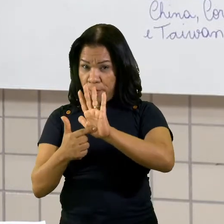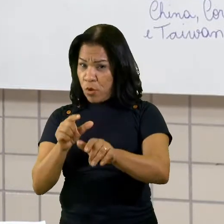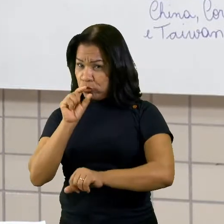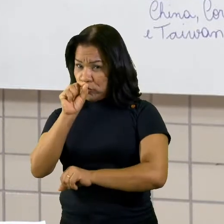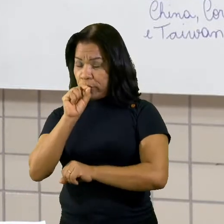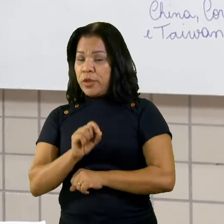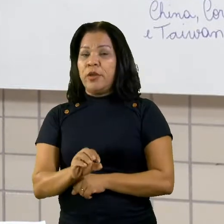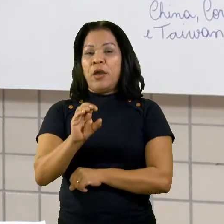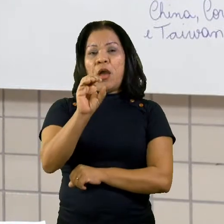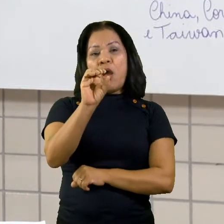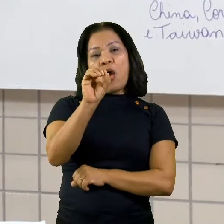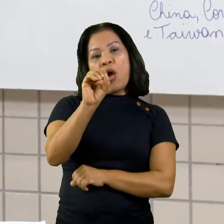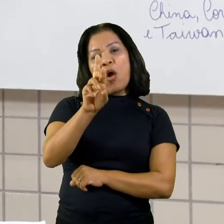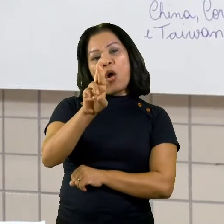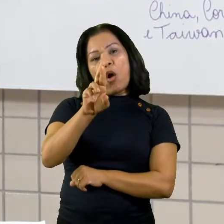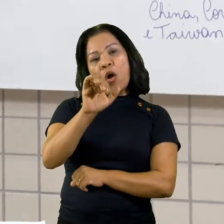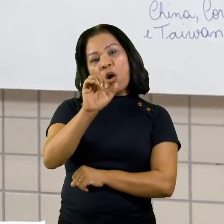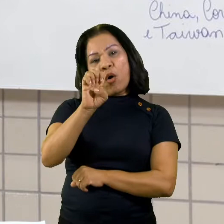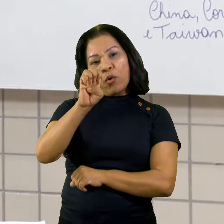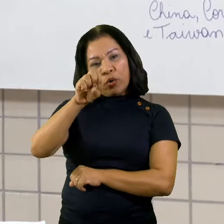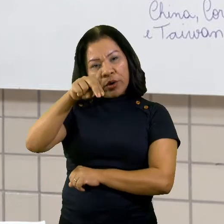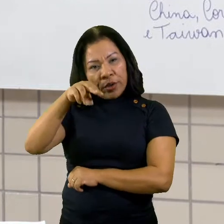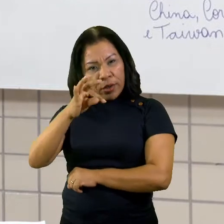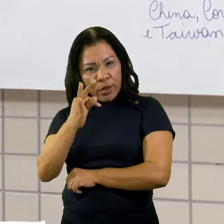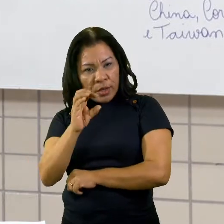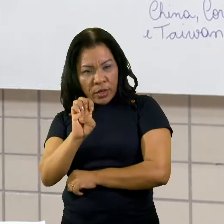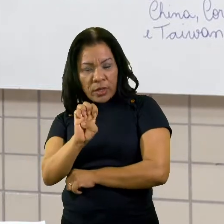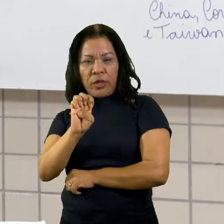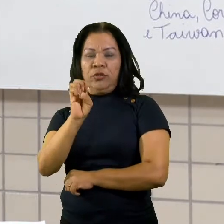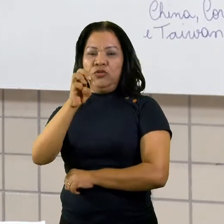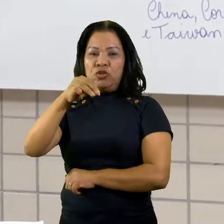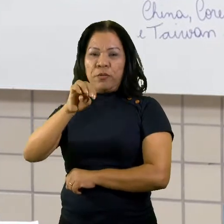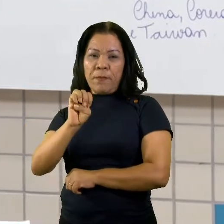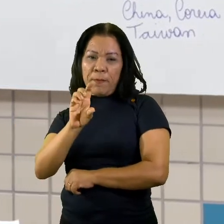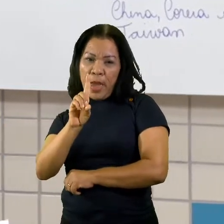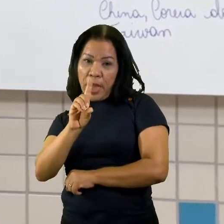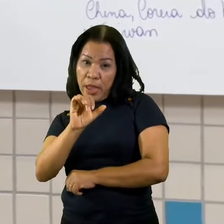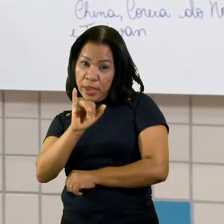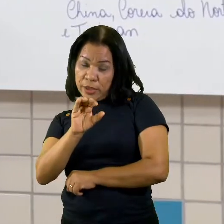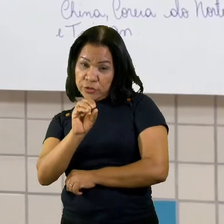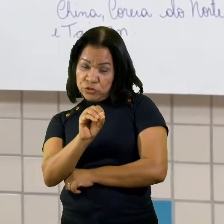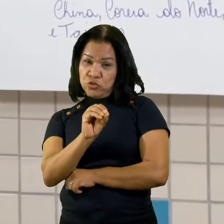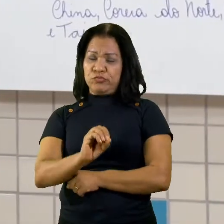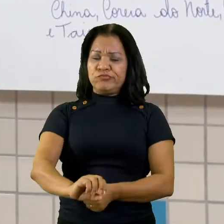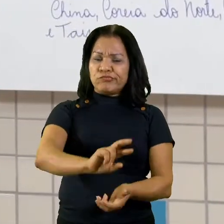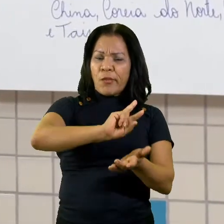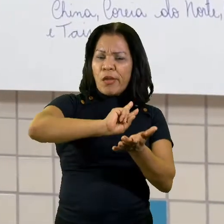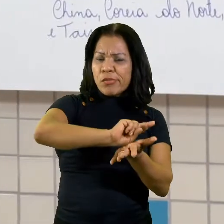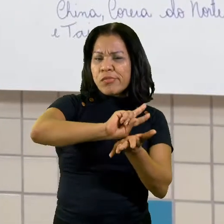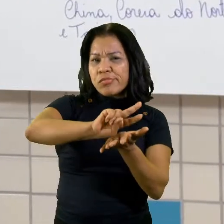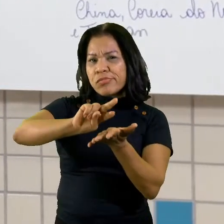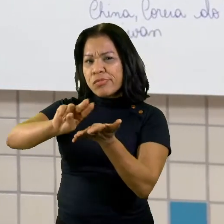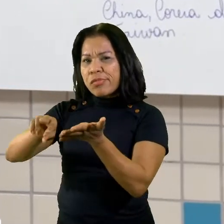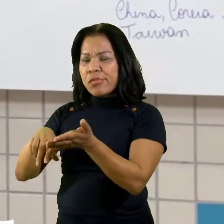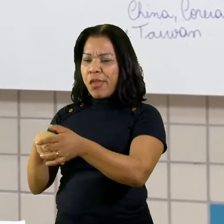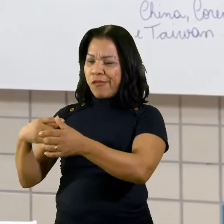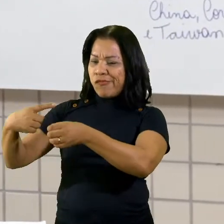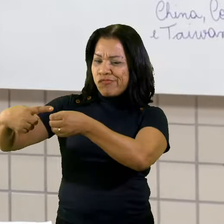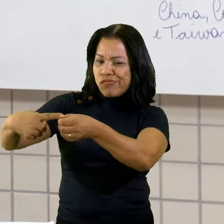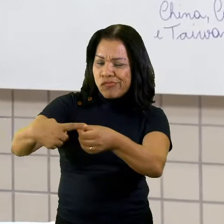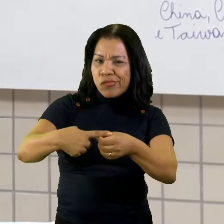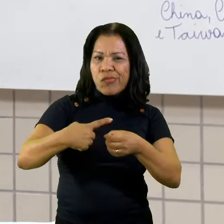Médio. O Oriente Médio ele é formado pelo Afeganistão, Arábia Saudita, Bahrein, Catar, Emirados Árabes